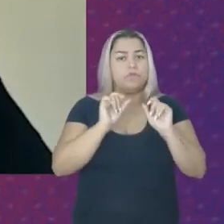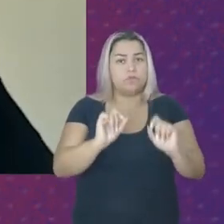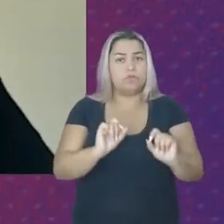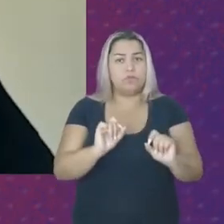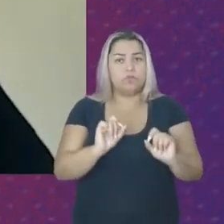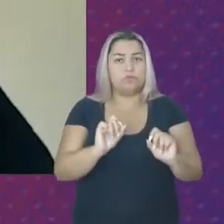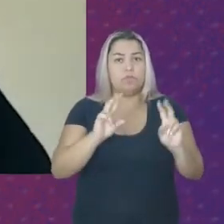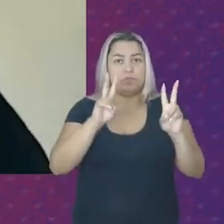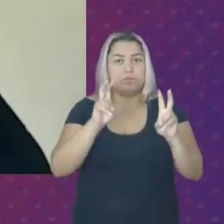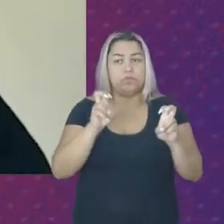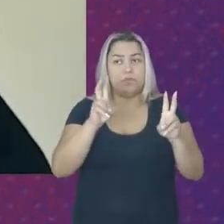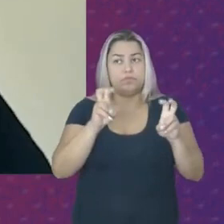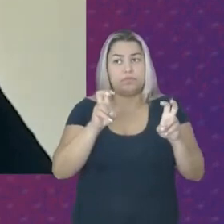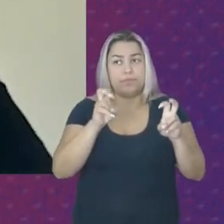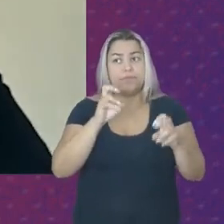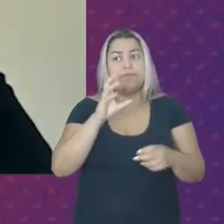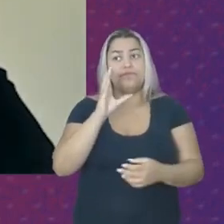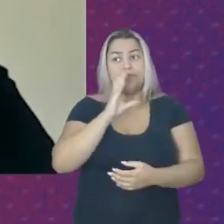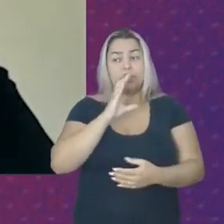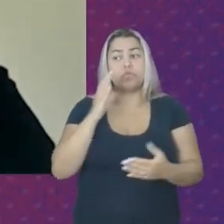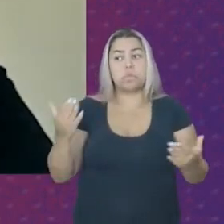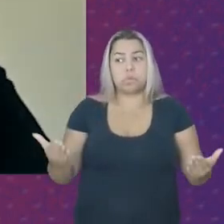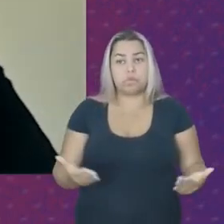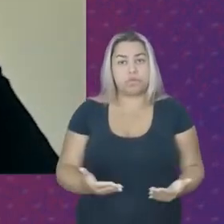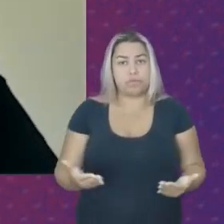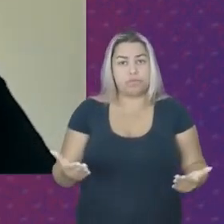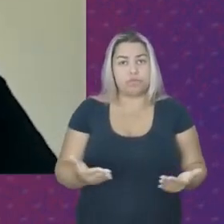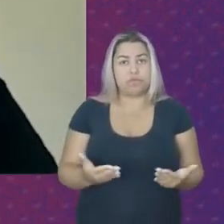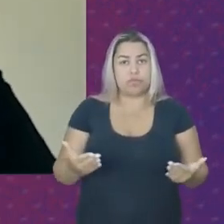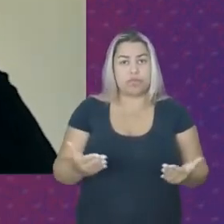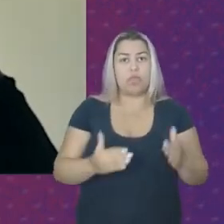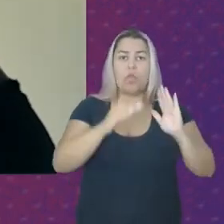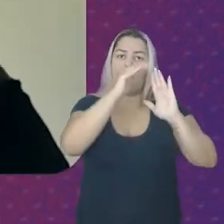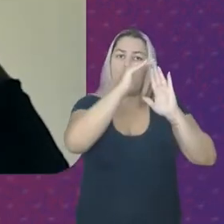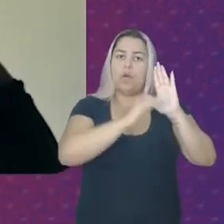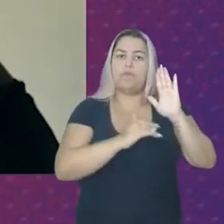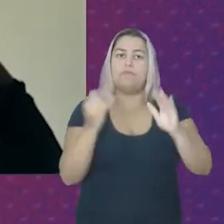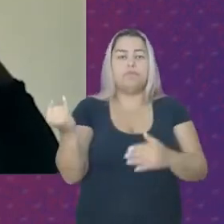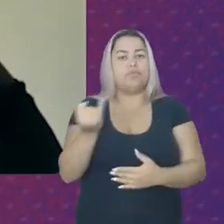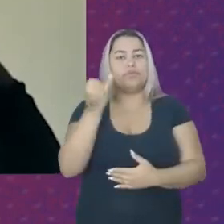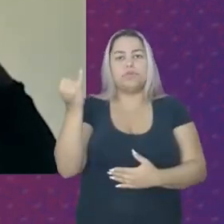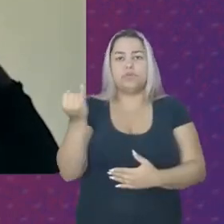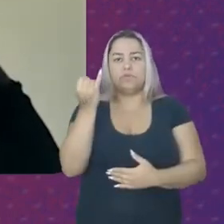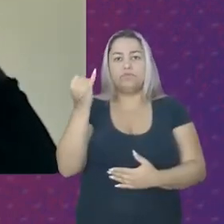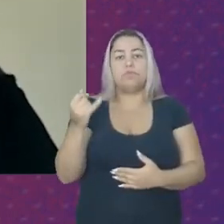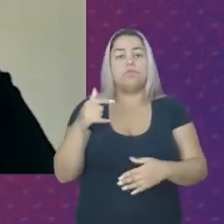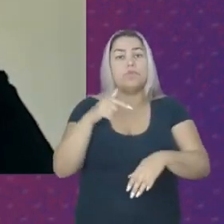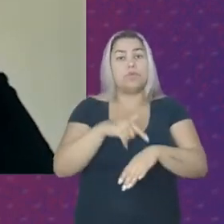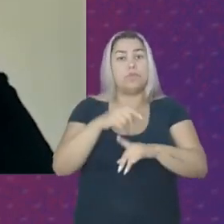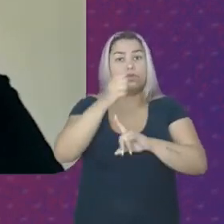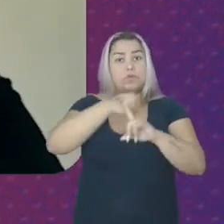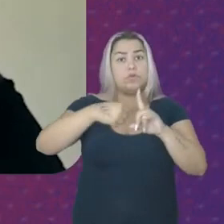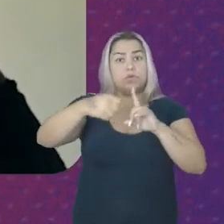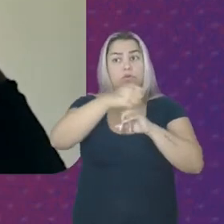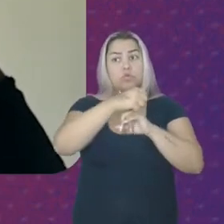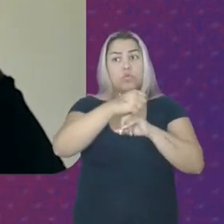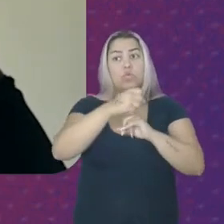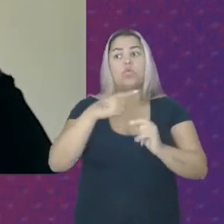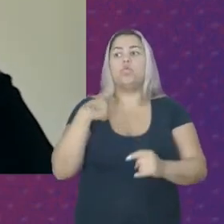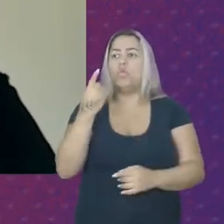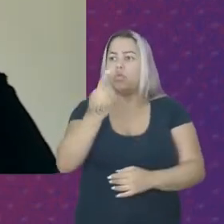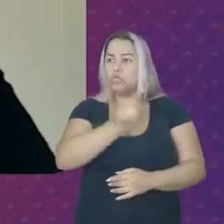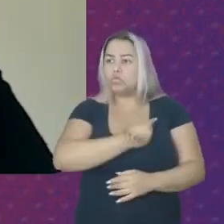são imediatos e de agora. São pautas prioritárias naquele momento na sociedade. Nosso papel,